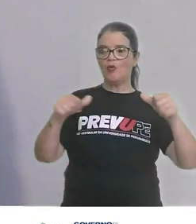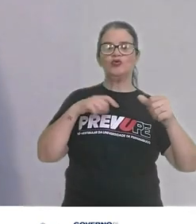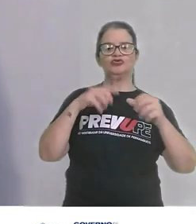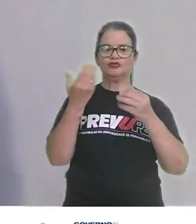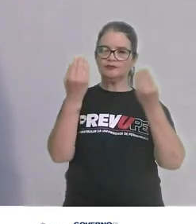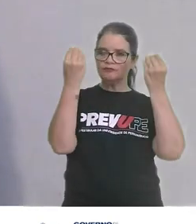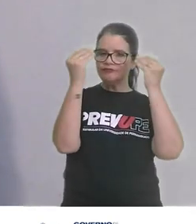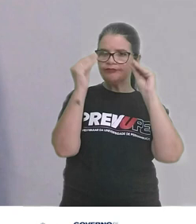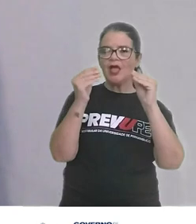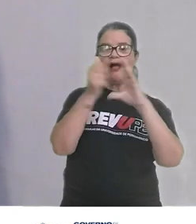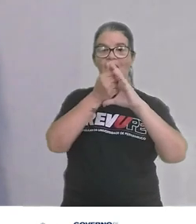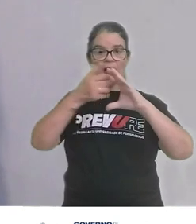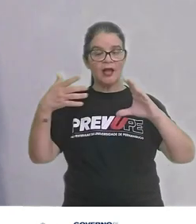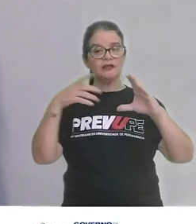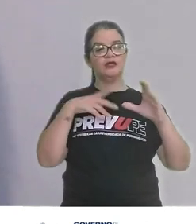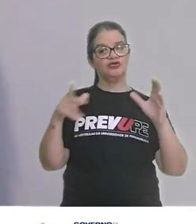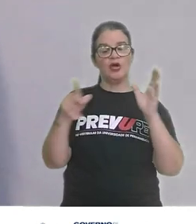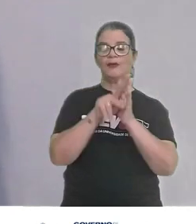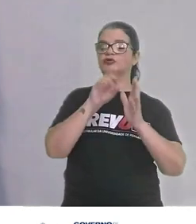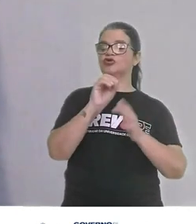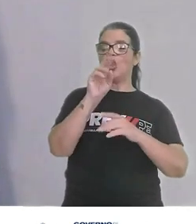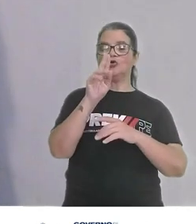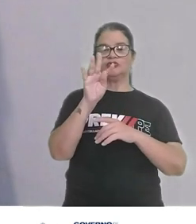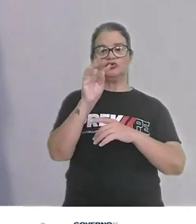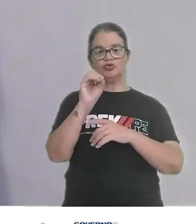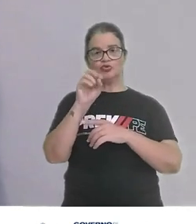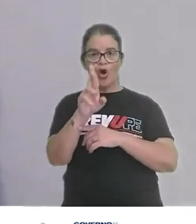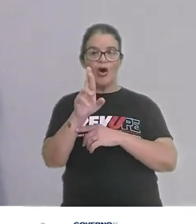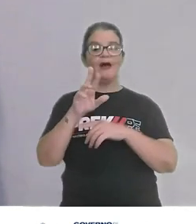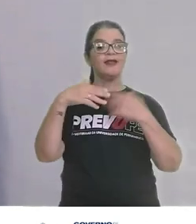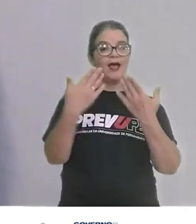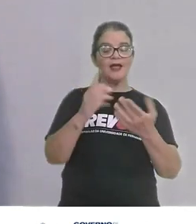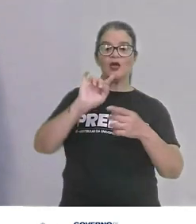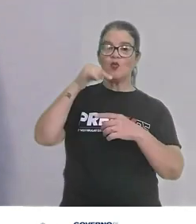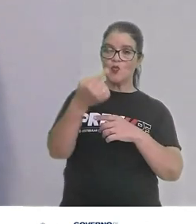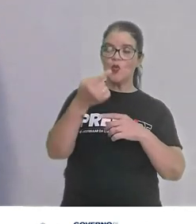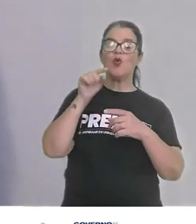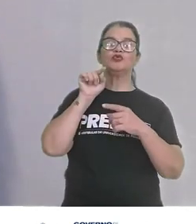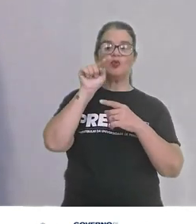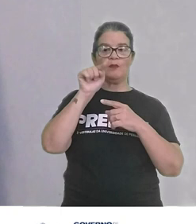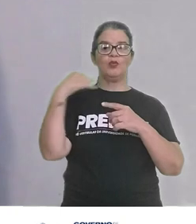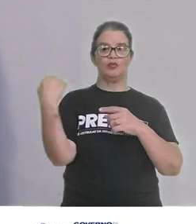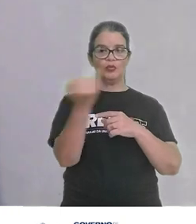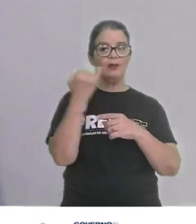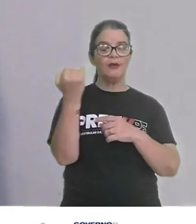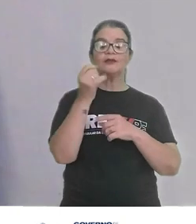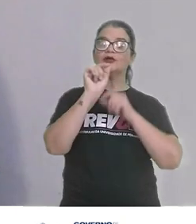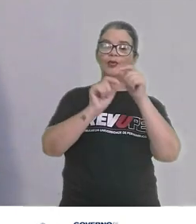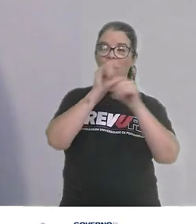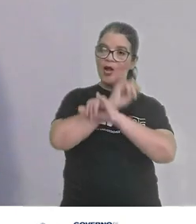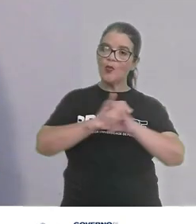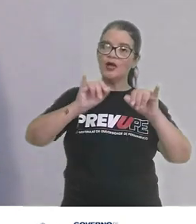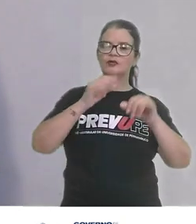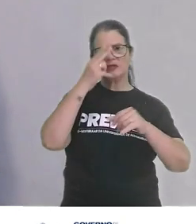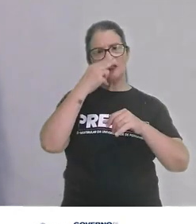apropriando de características do outdoor. E aí, um outro ponto importante é que o